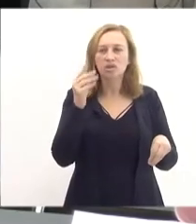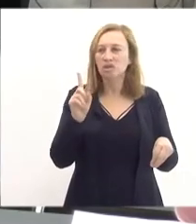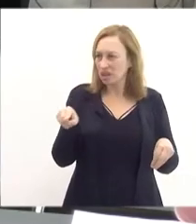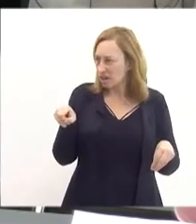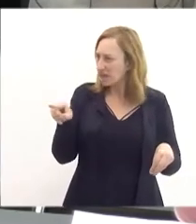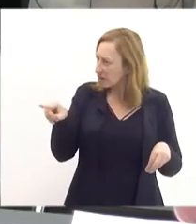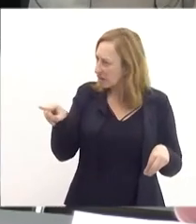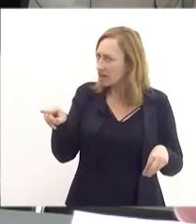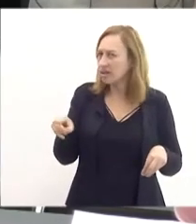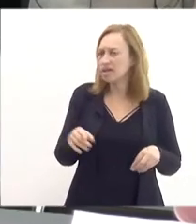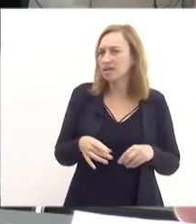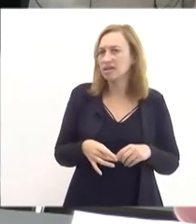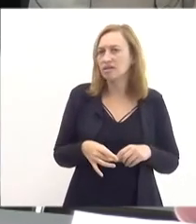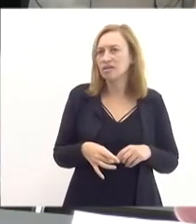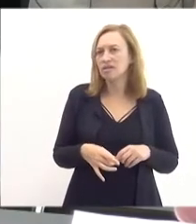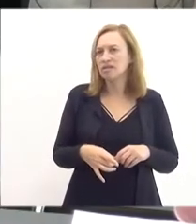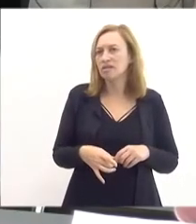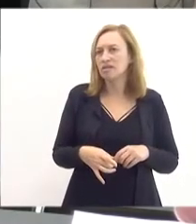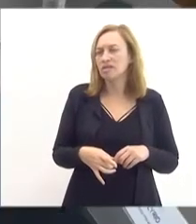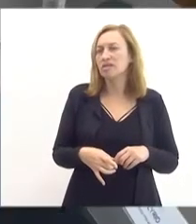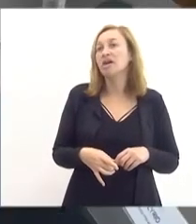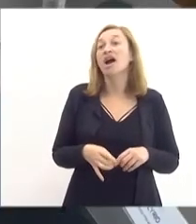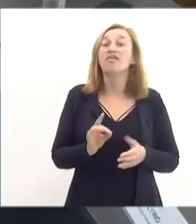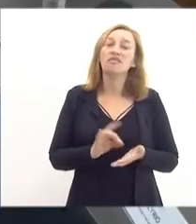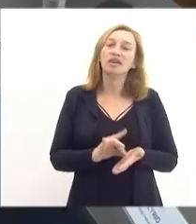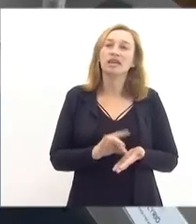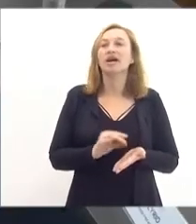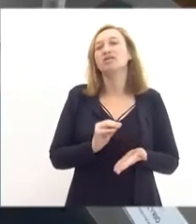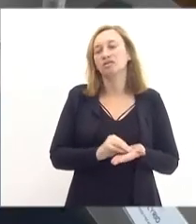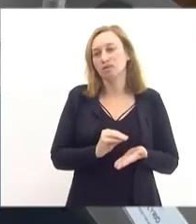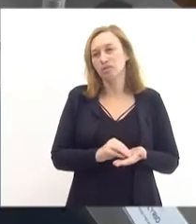querido. A Mônica não está, não. É verdade, você tem razão, faltou a